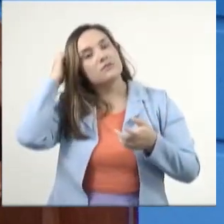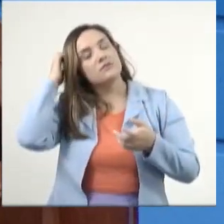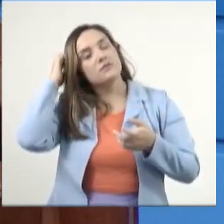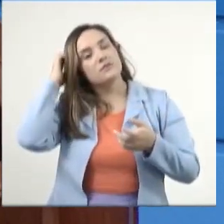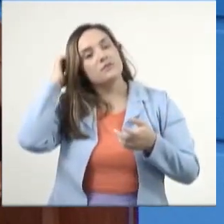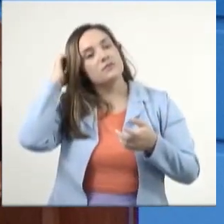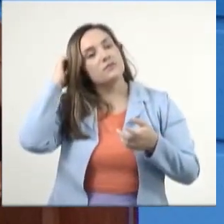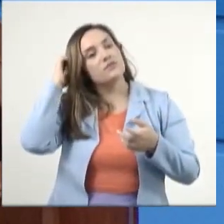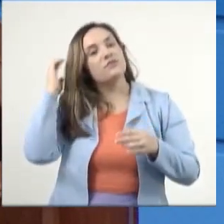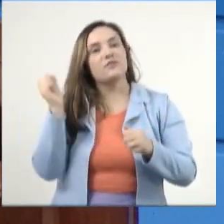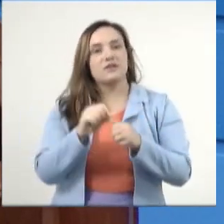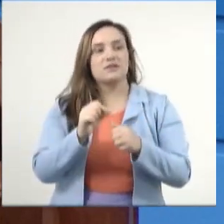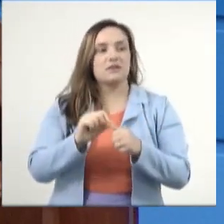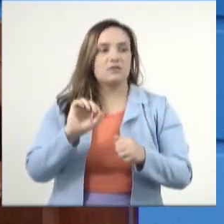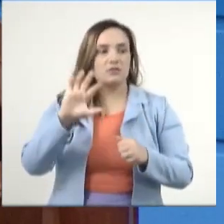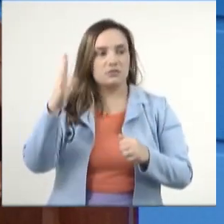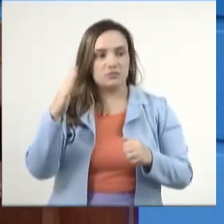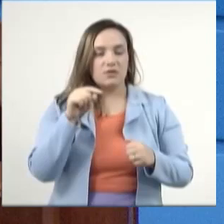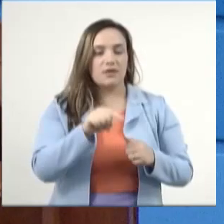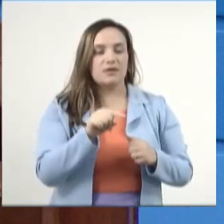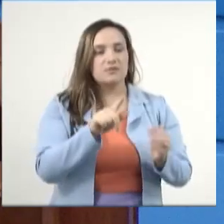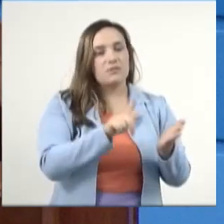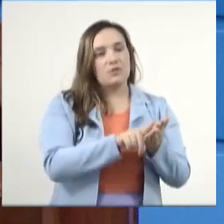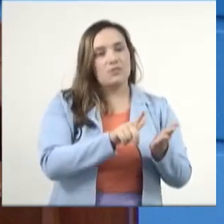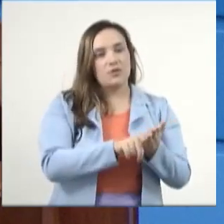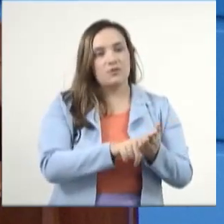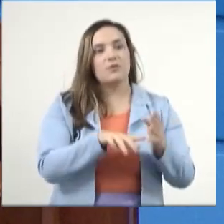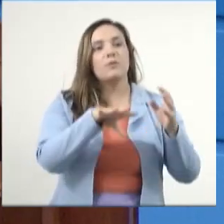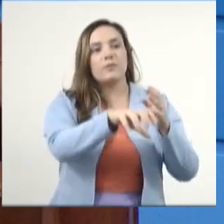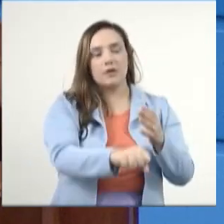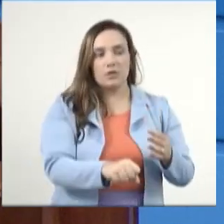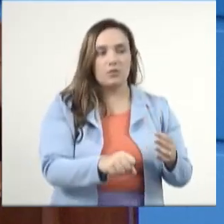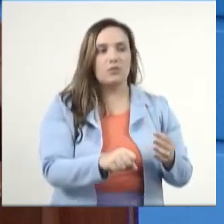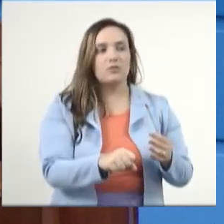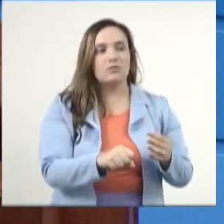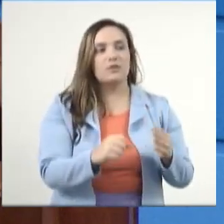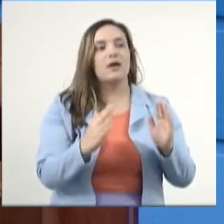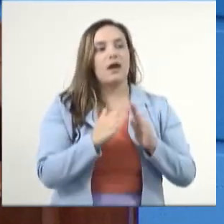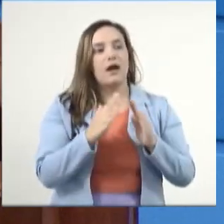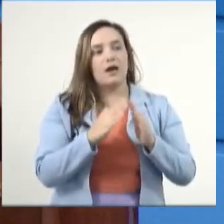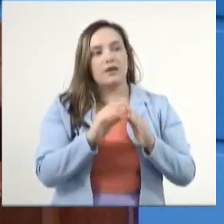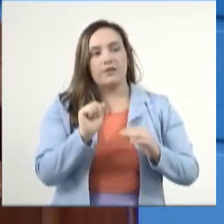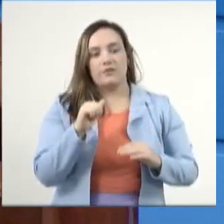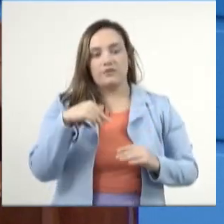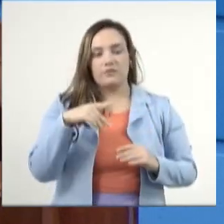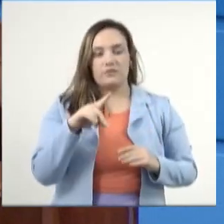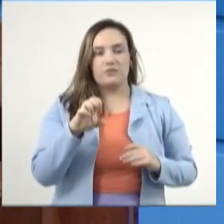fazer acontecer? Foi essa minuta apreendida na casa do Anderson Torres.